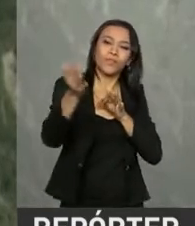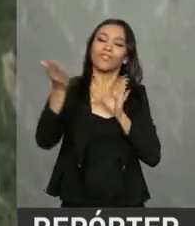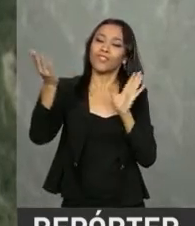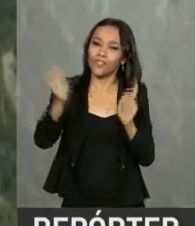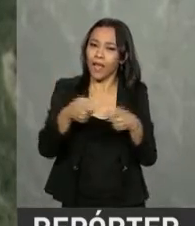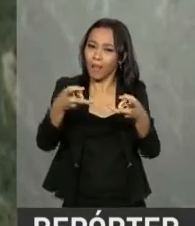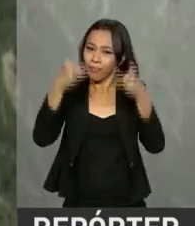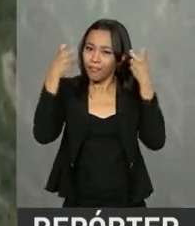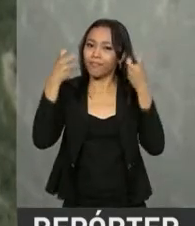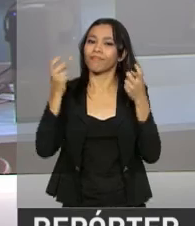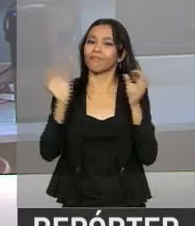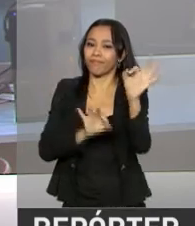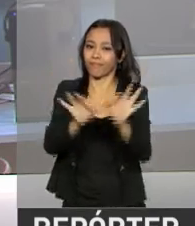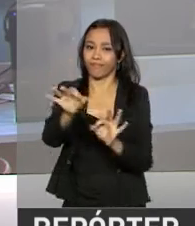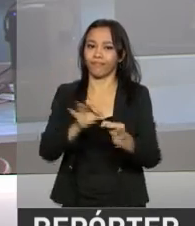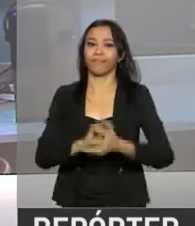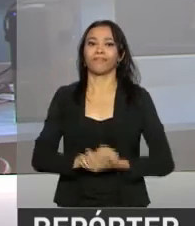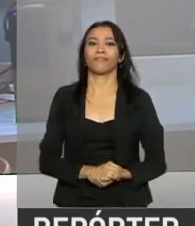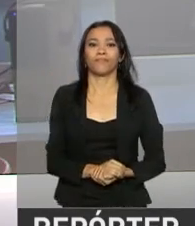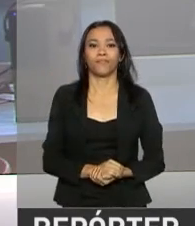começa a desenhar-se.